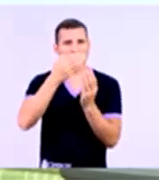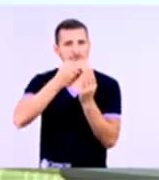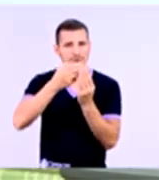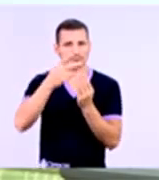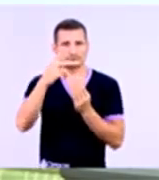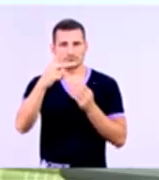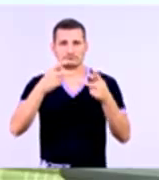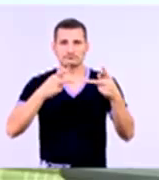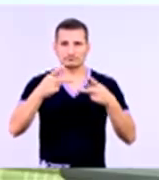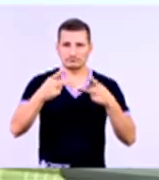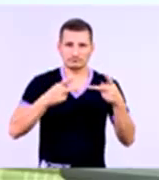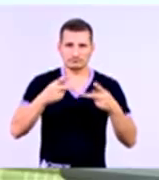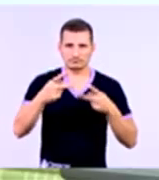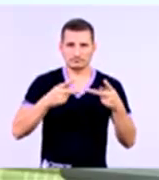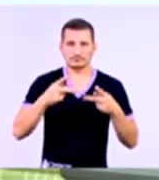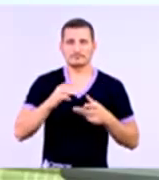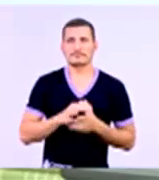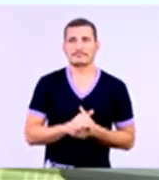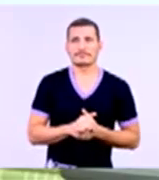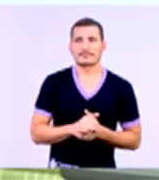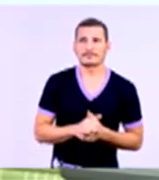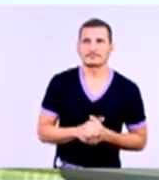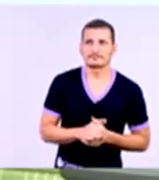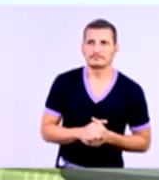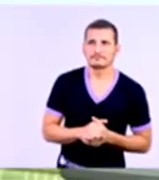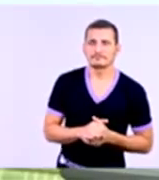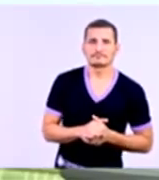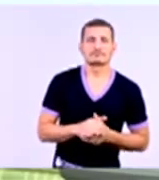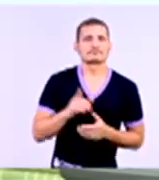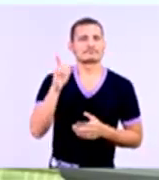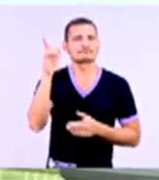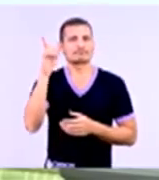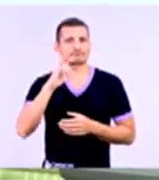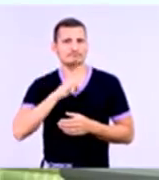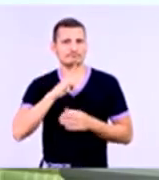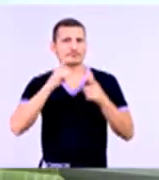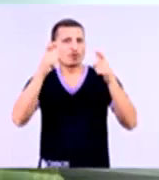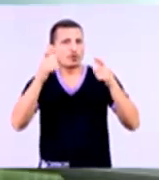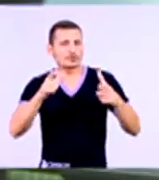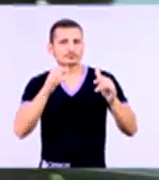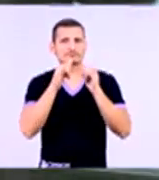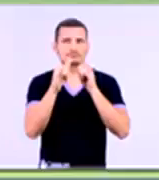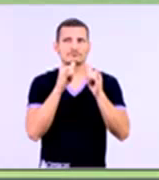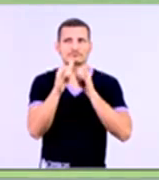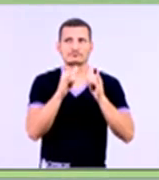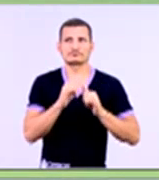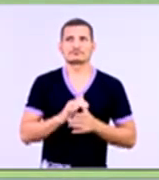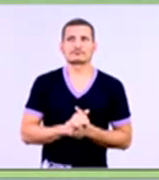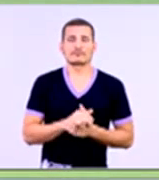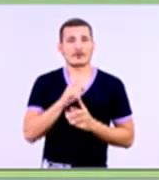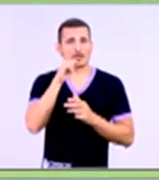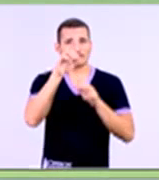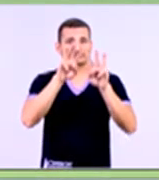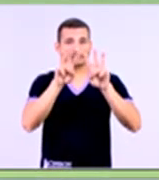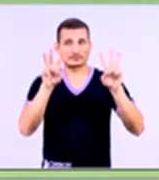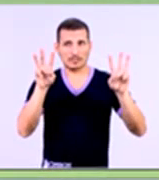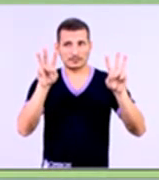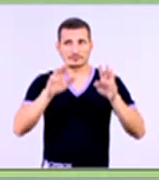Aqui nós podemos citar para vocês a fonte da informação. Vamos ver. Este site aqui